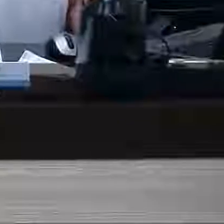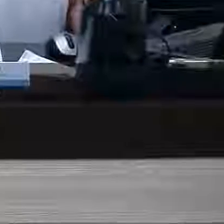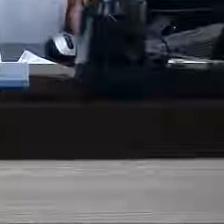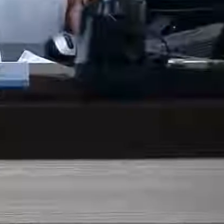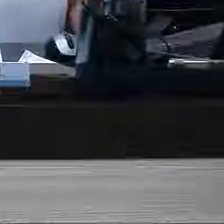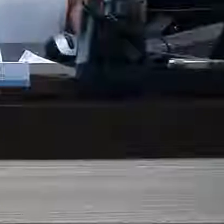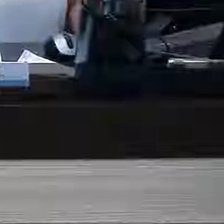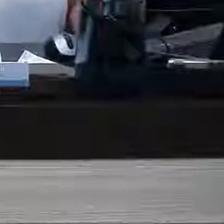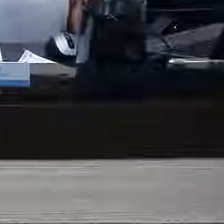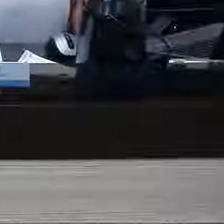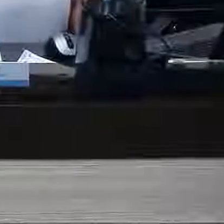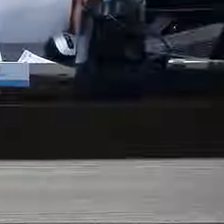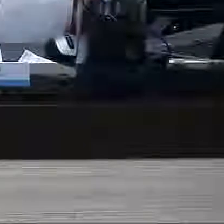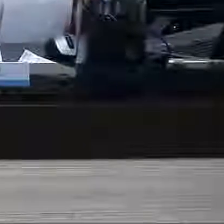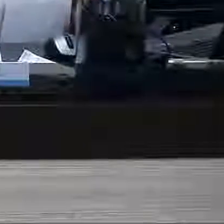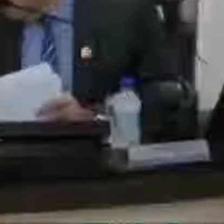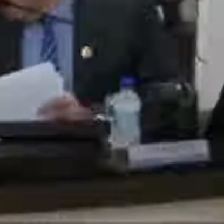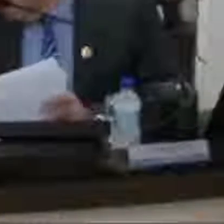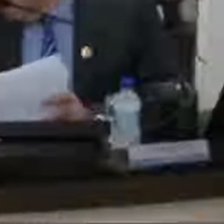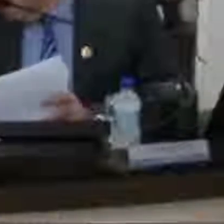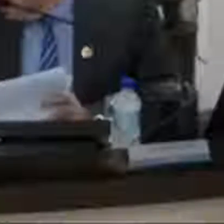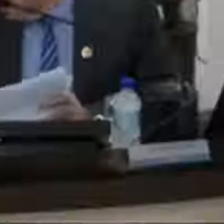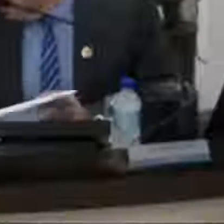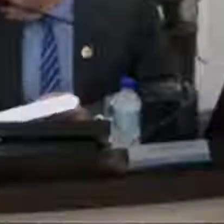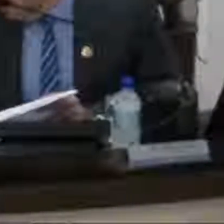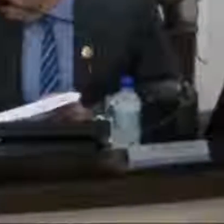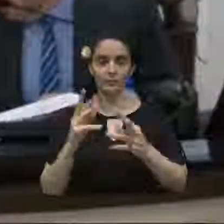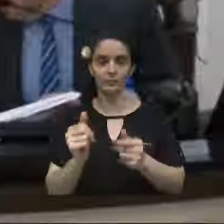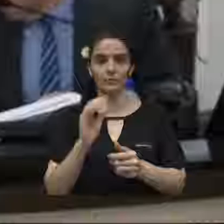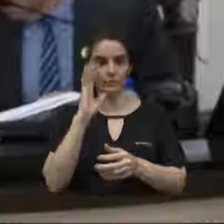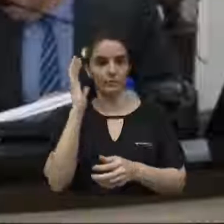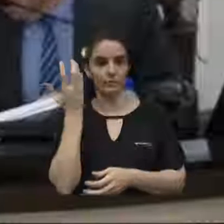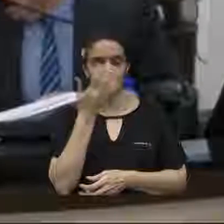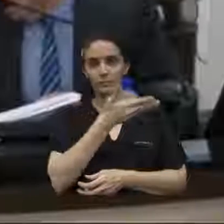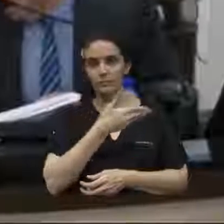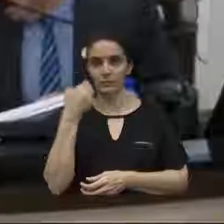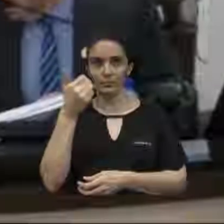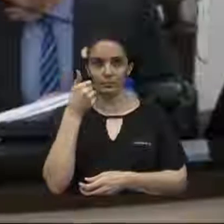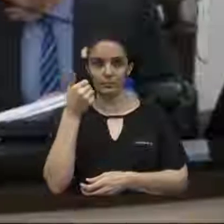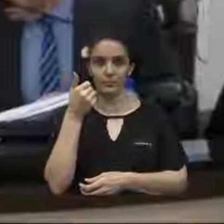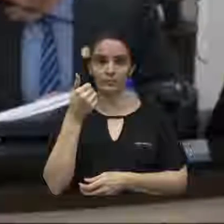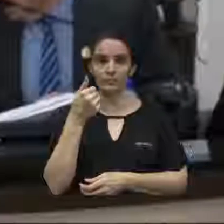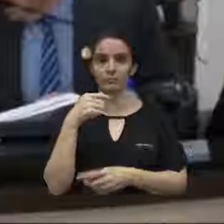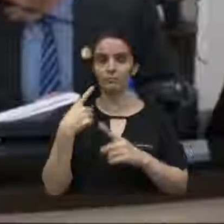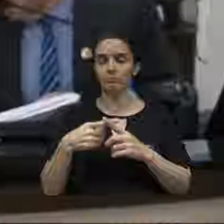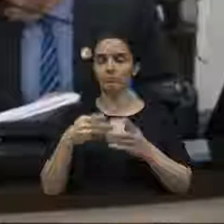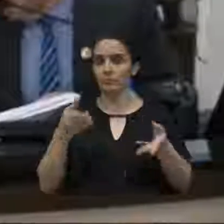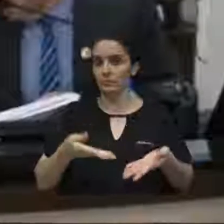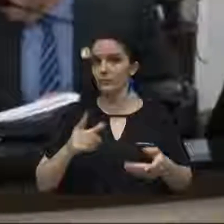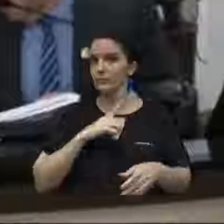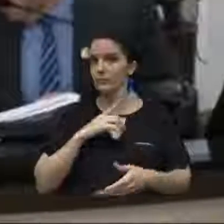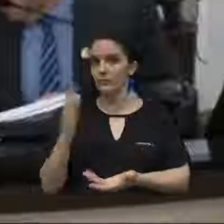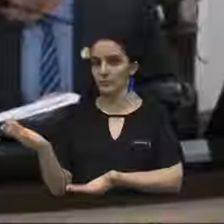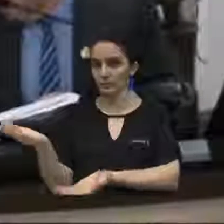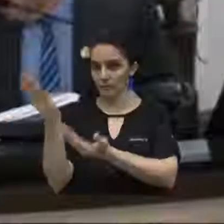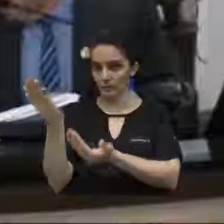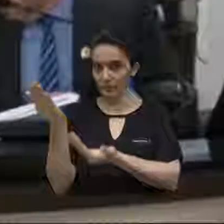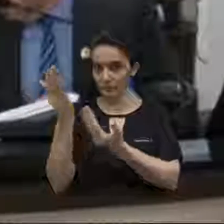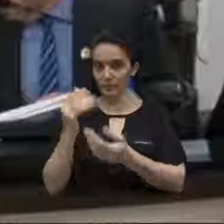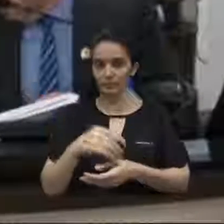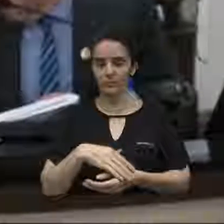Senhor presidente, para que os nossos trabalhos possam ser acelerados, visto que hoje nós temos homenagem, para que nós possamos pedir para